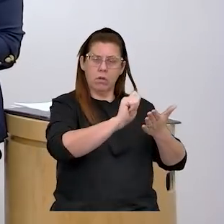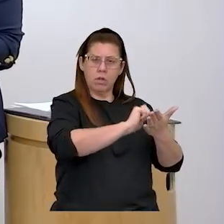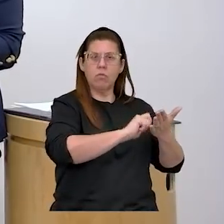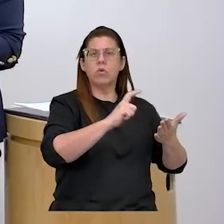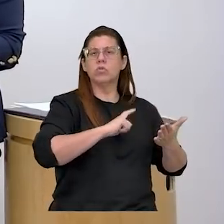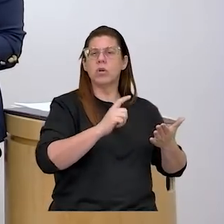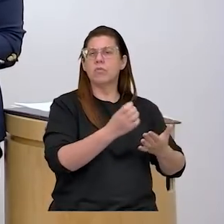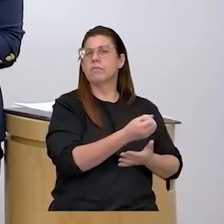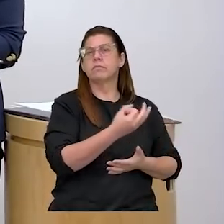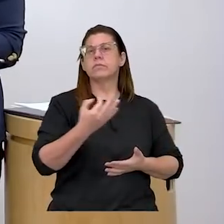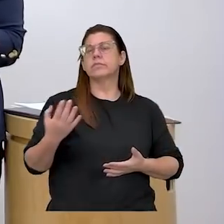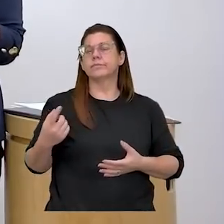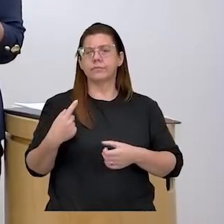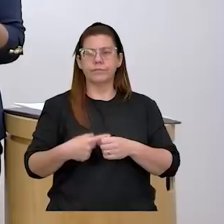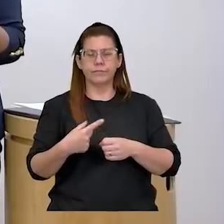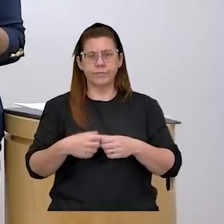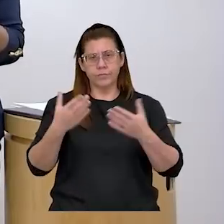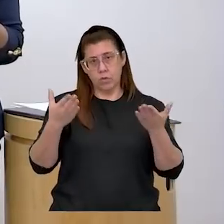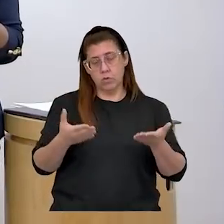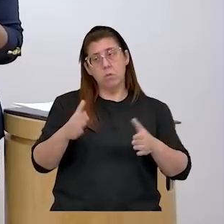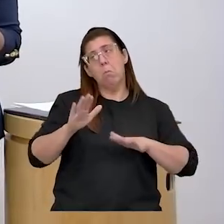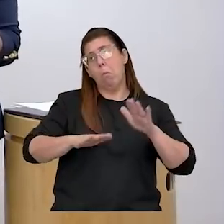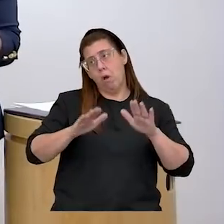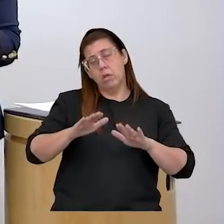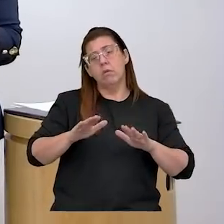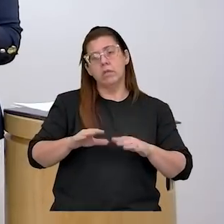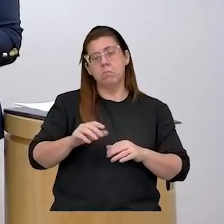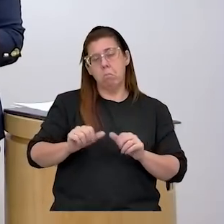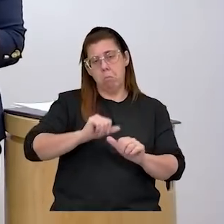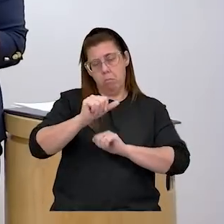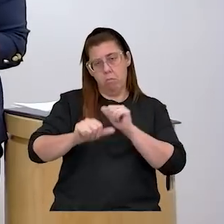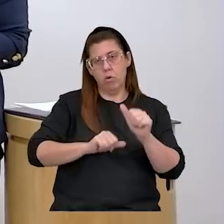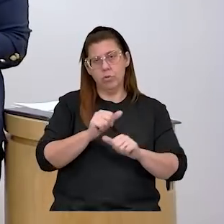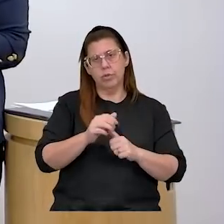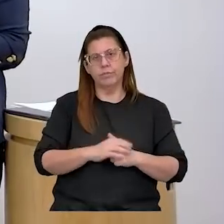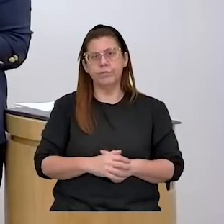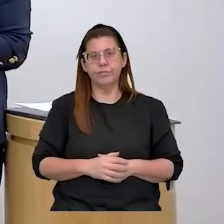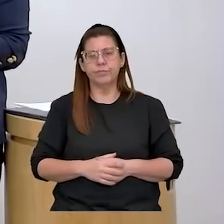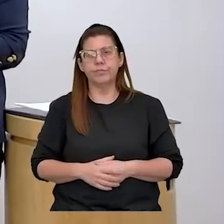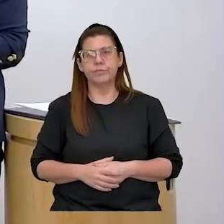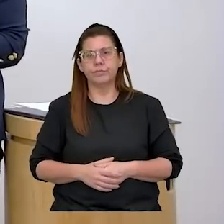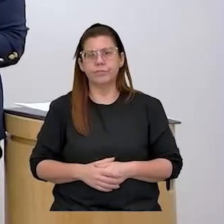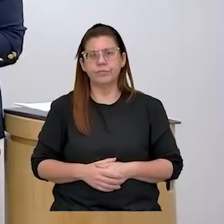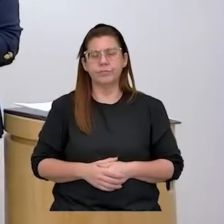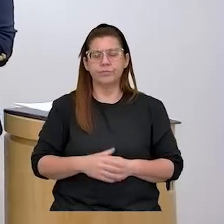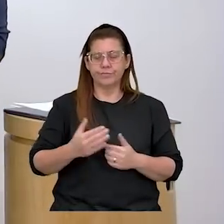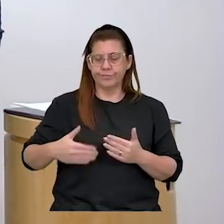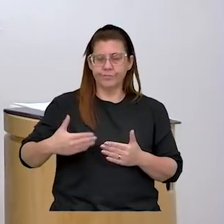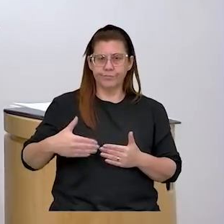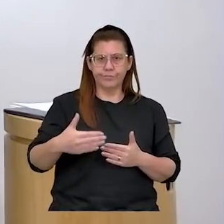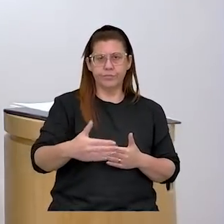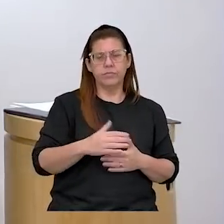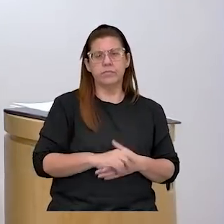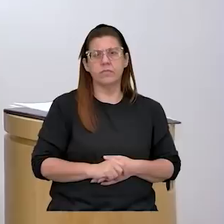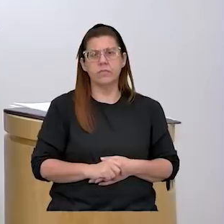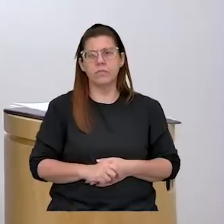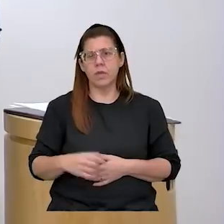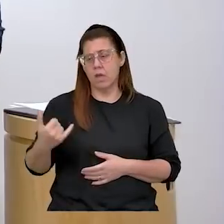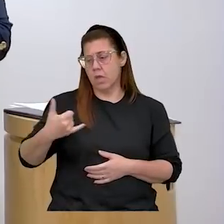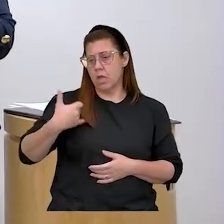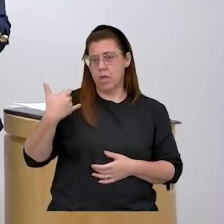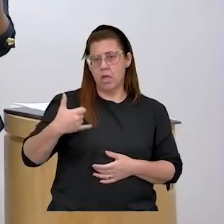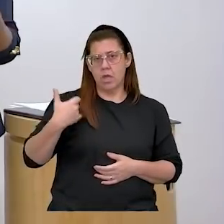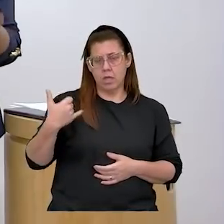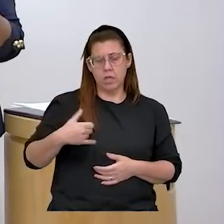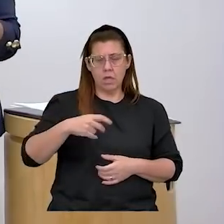essa quantidade de municípios. Possa ser que agora mudou alguma situação. Então, vamos lá. Aí, na sequência, ela coloca assim, fala sobre a idade do